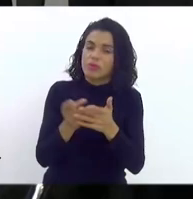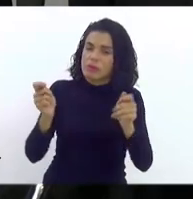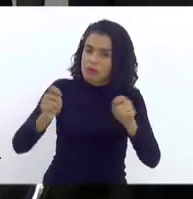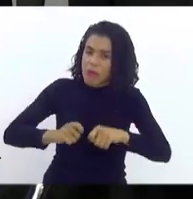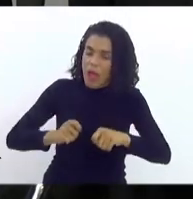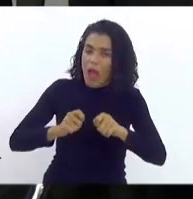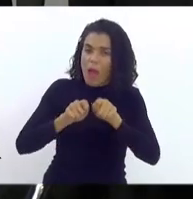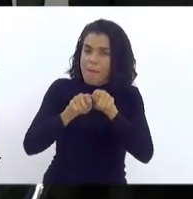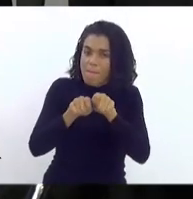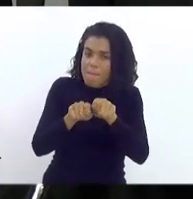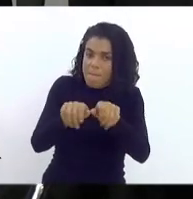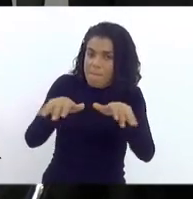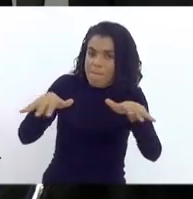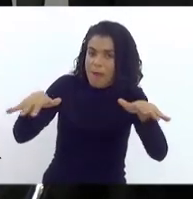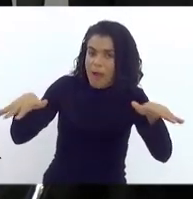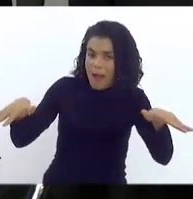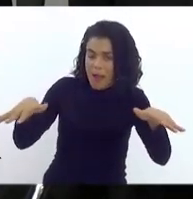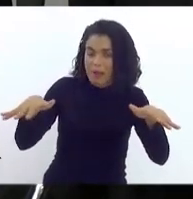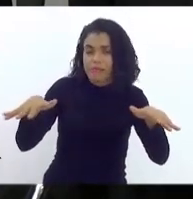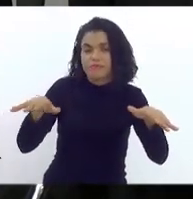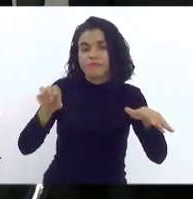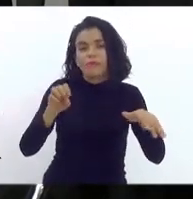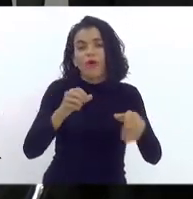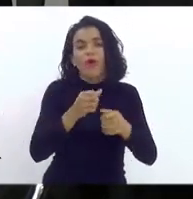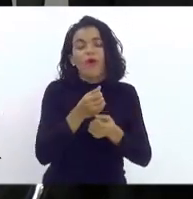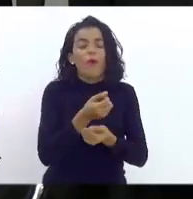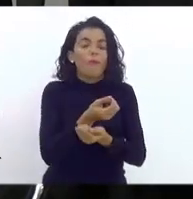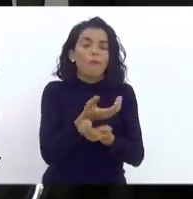ampliar ainda mais, tendo oferta de gás até